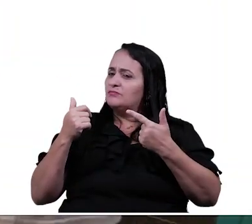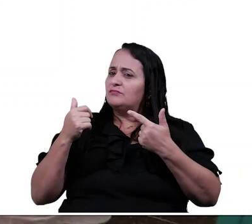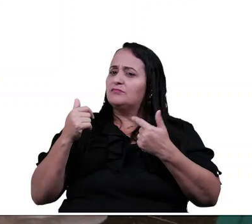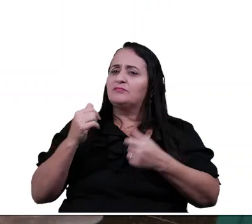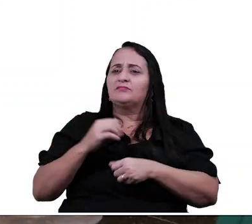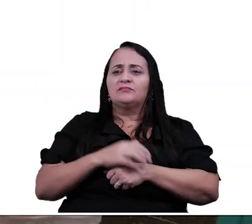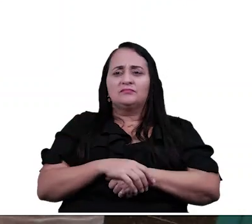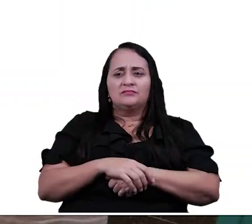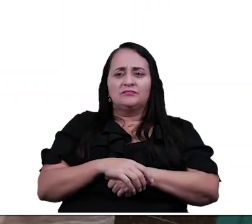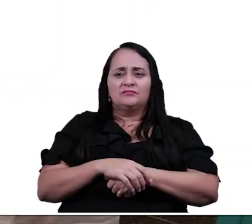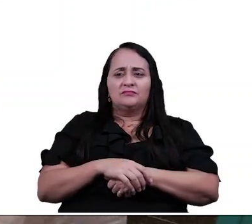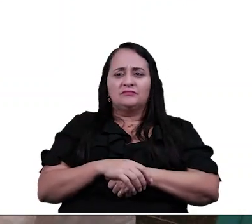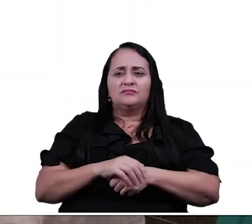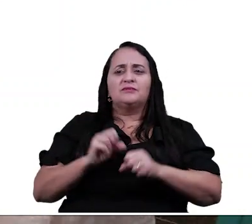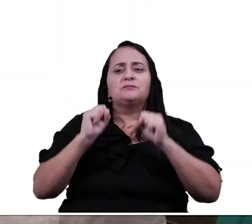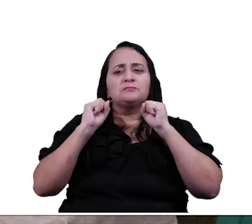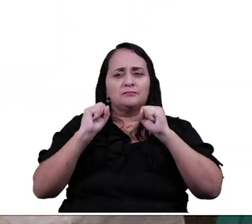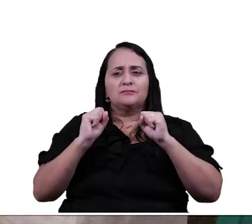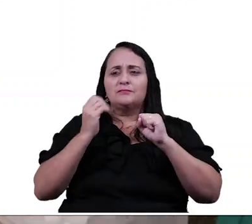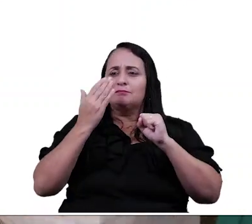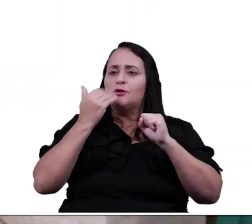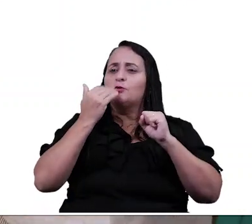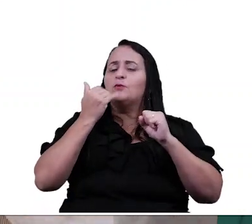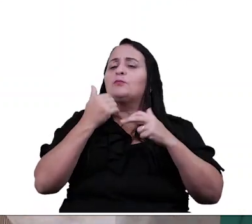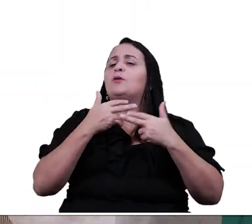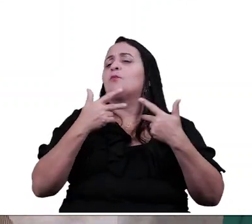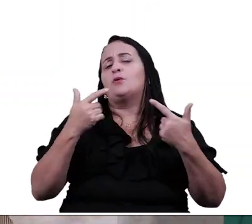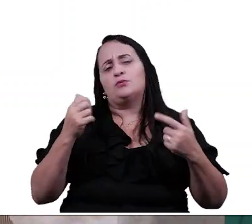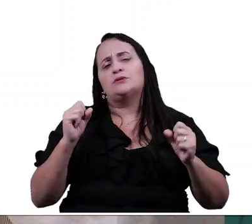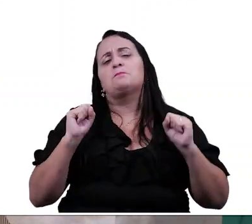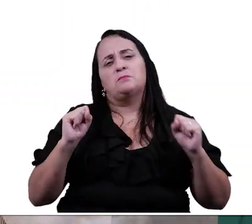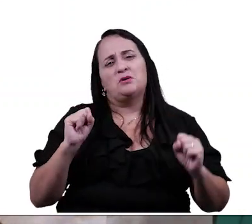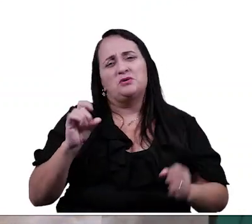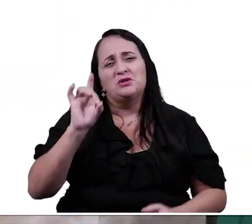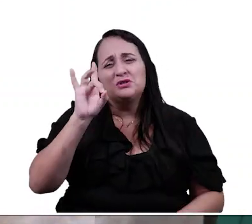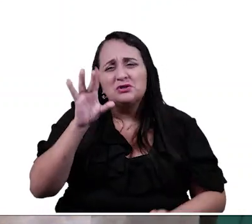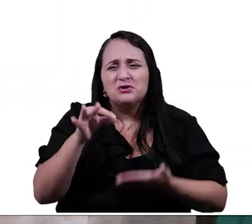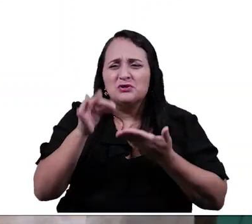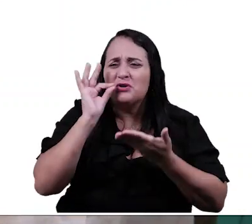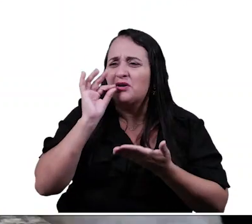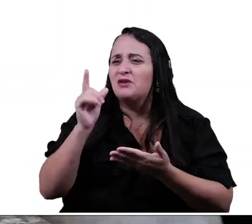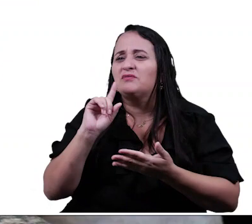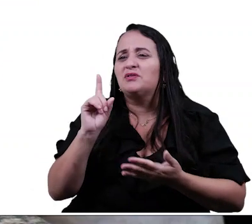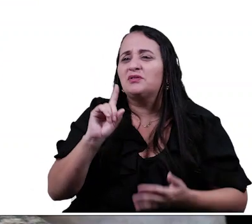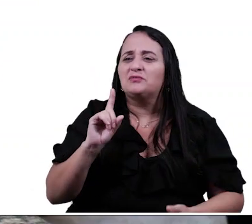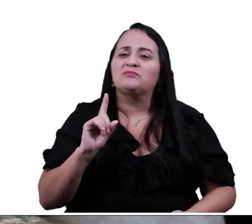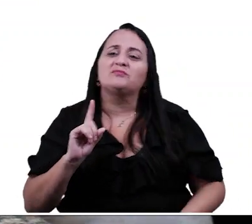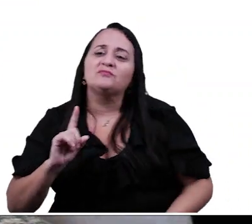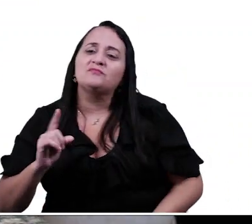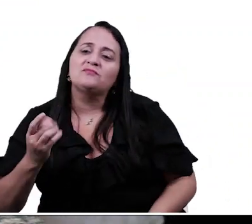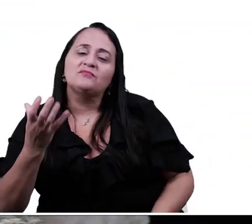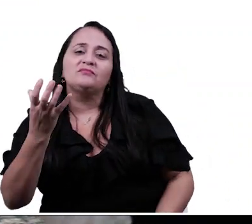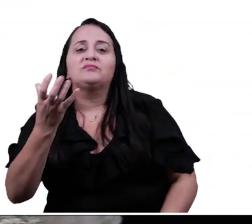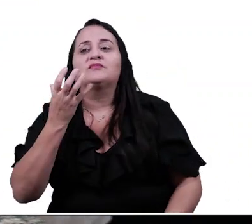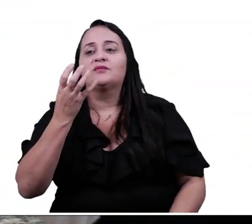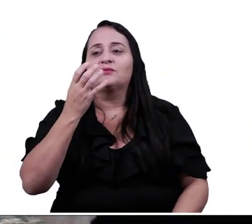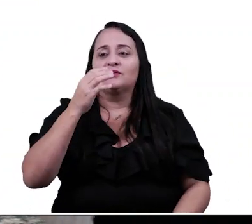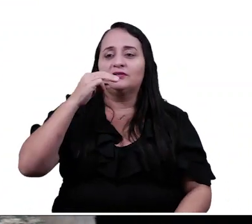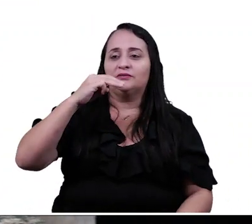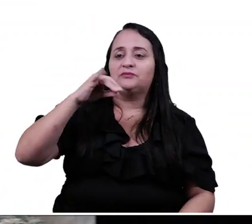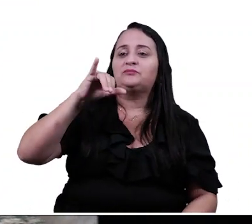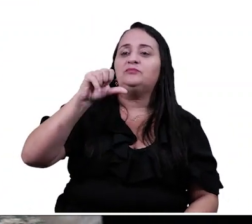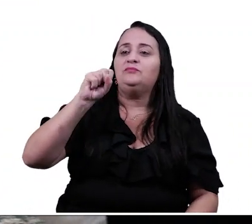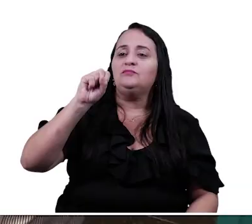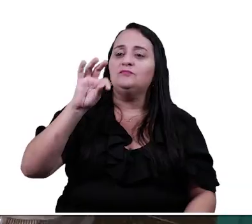delícia. É, a gente pode comer algo, né? Cafezinho só não sustenta ninguém. É, verdade. Eu vou querer um